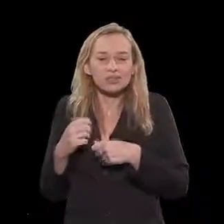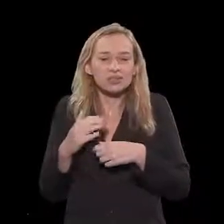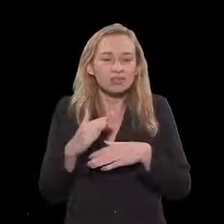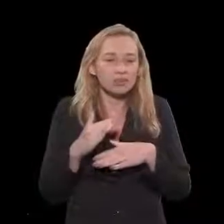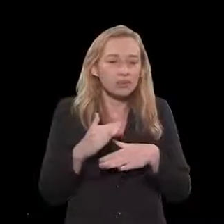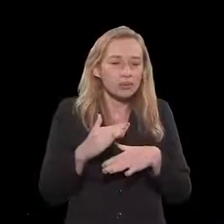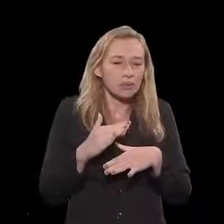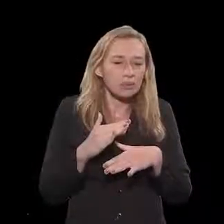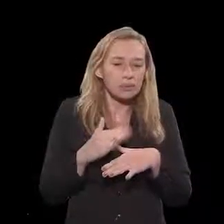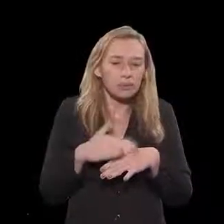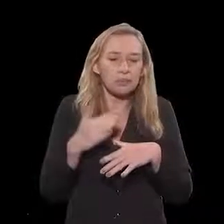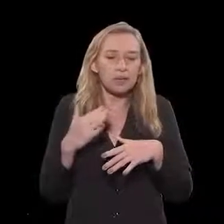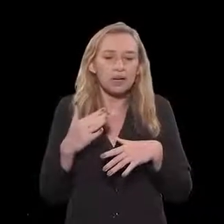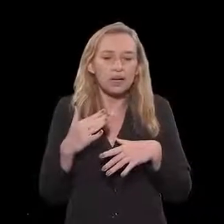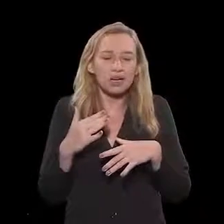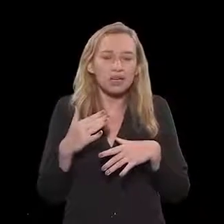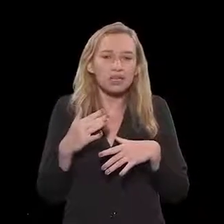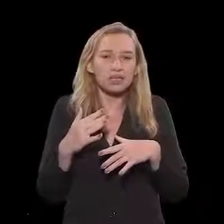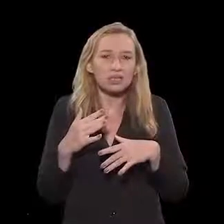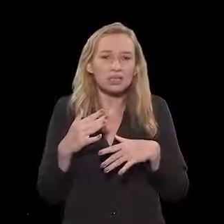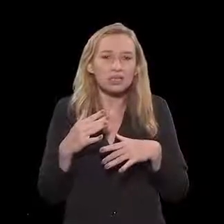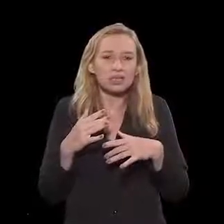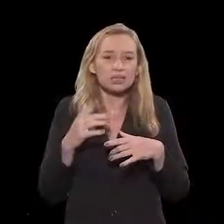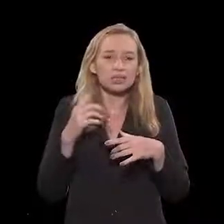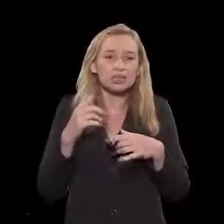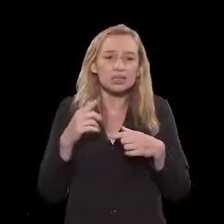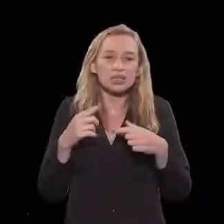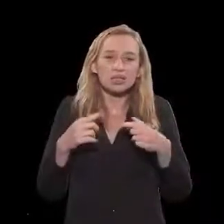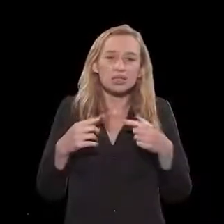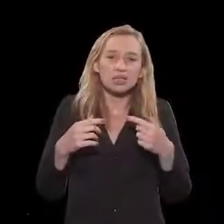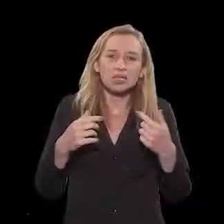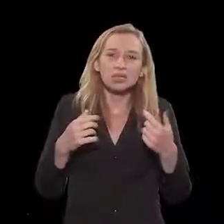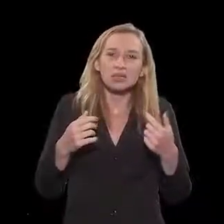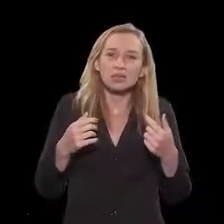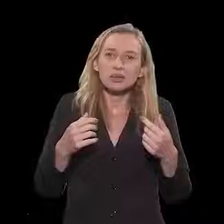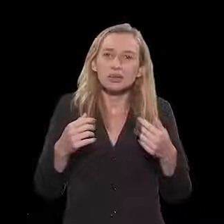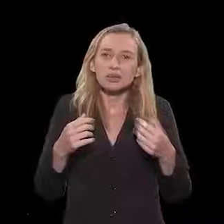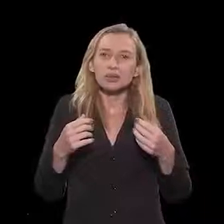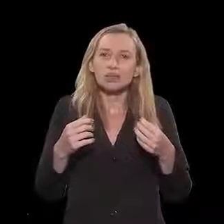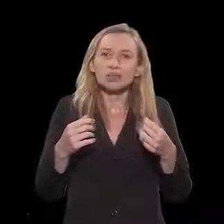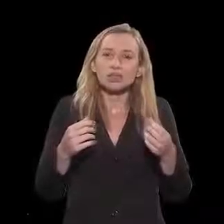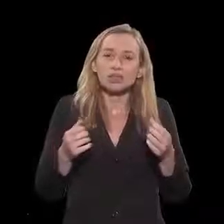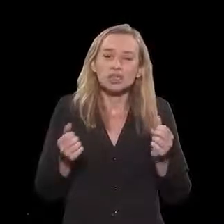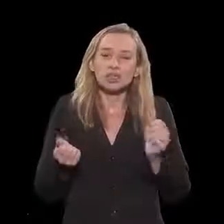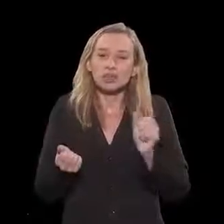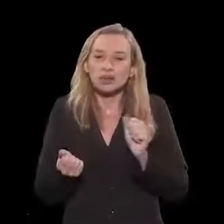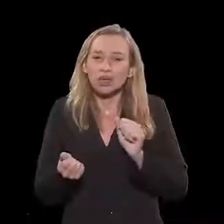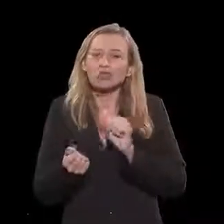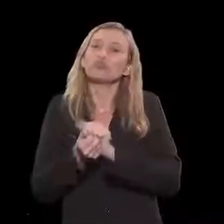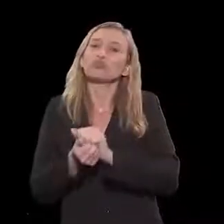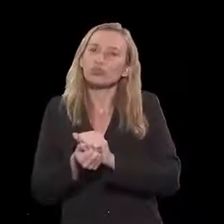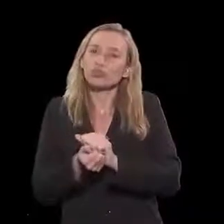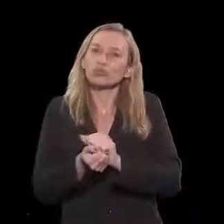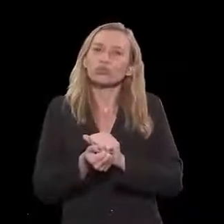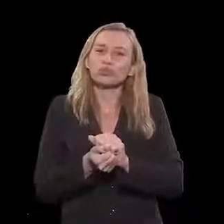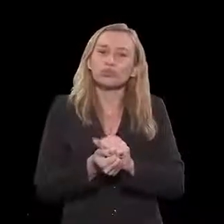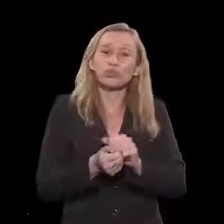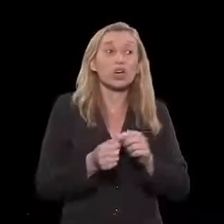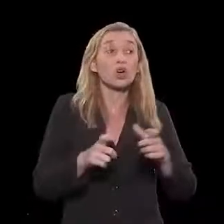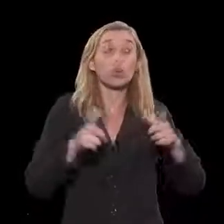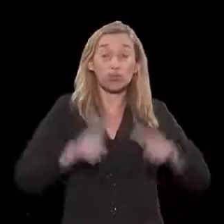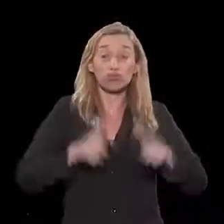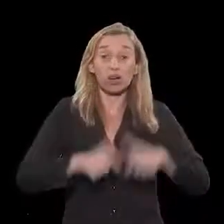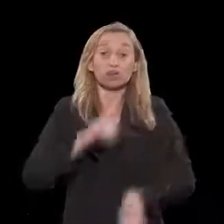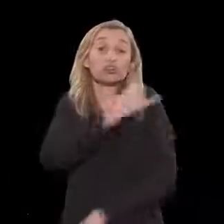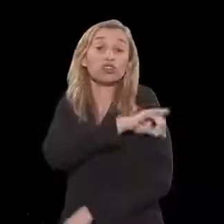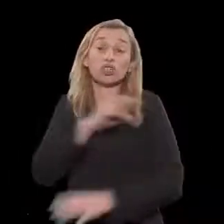mais cosmopolita. Eu falo a gente pensando cariocas, sabe? A gente precisa ficar um pouco mais cosmopolita. Apesar do Rio de Janeiro ser um